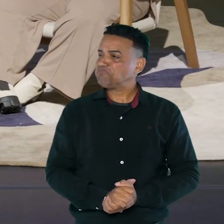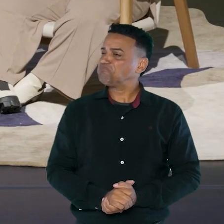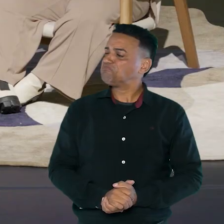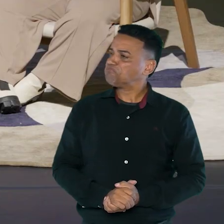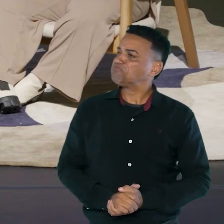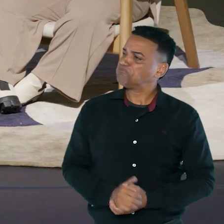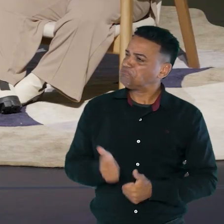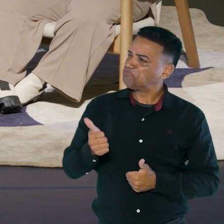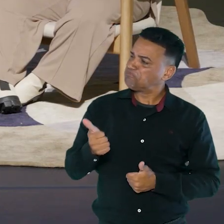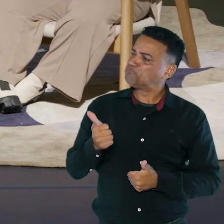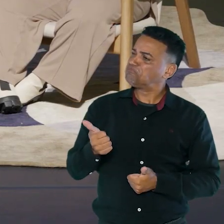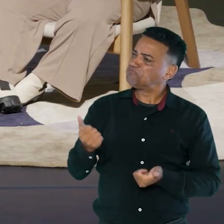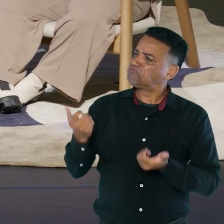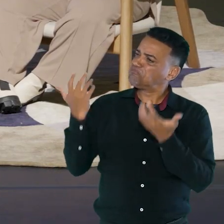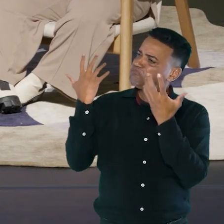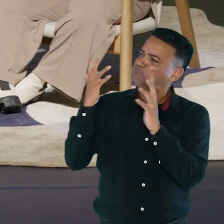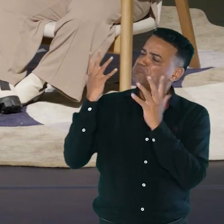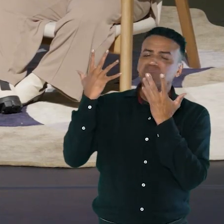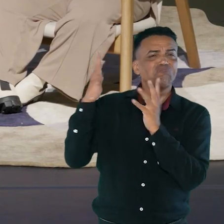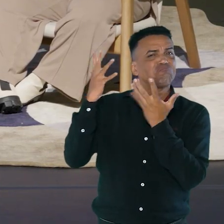Arrasou.